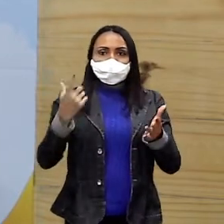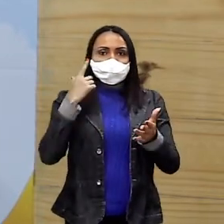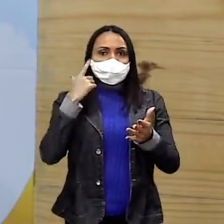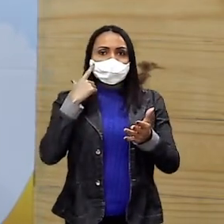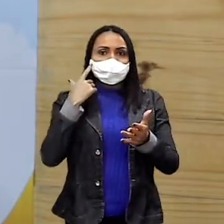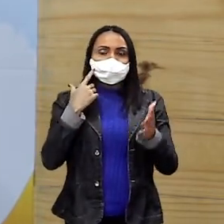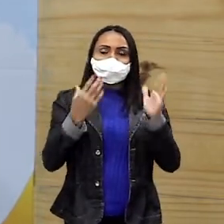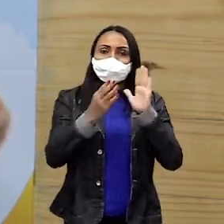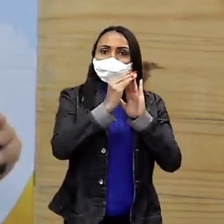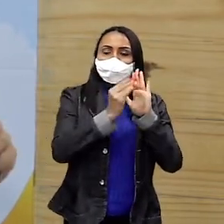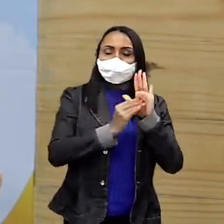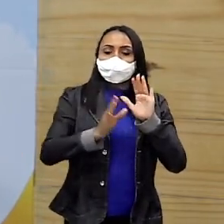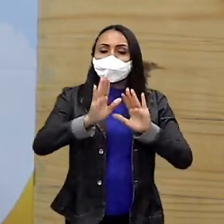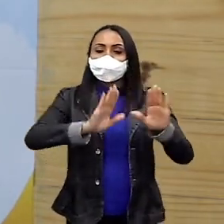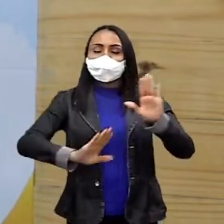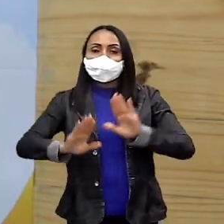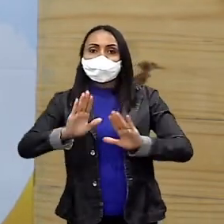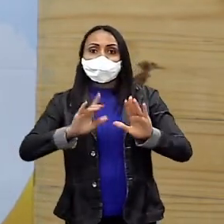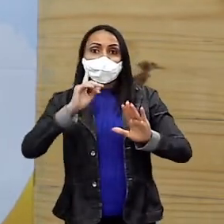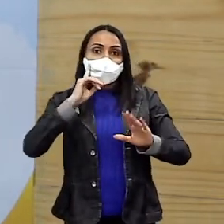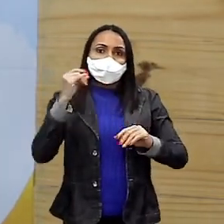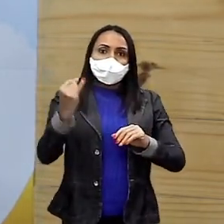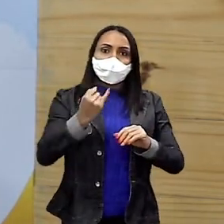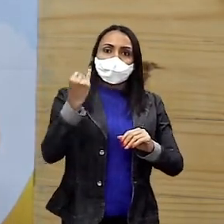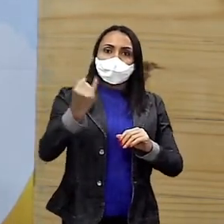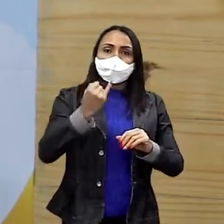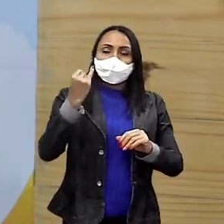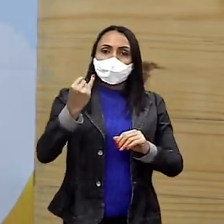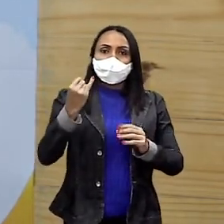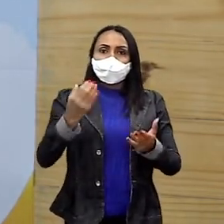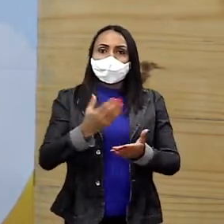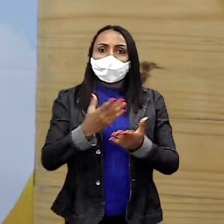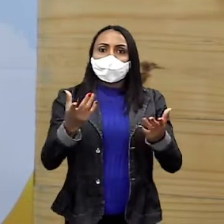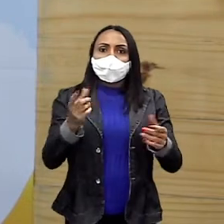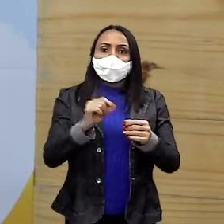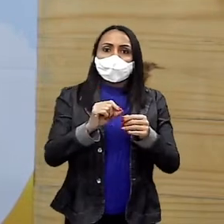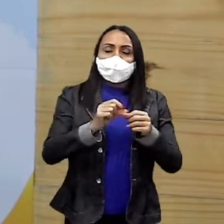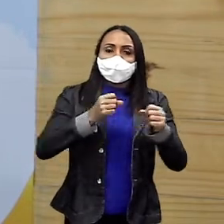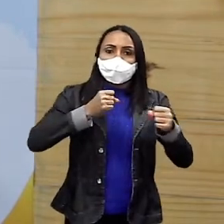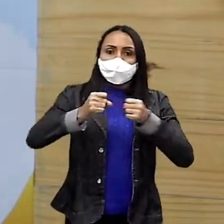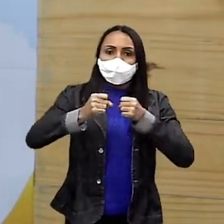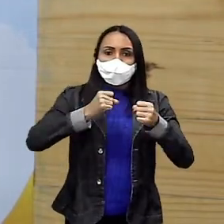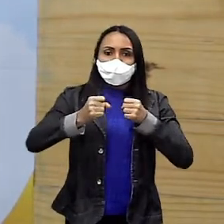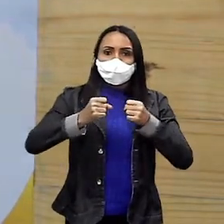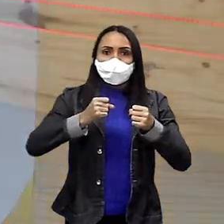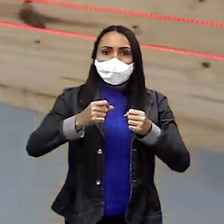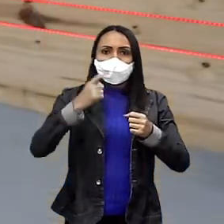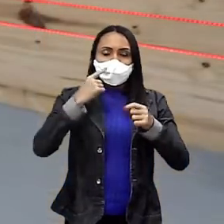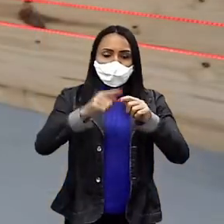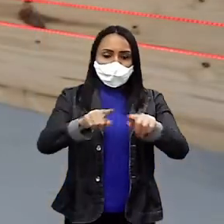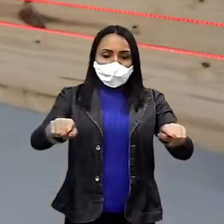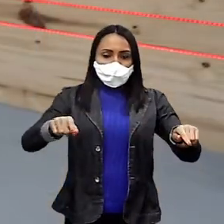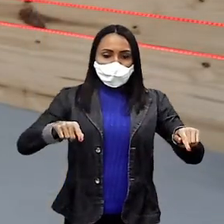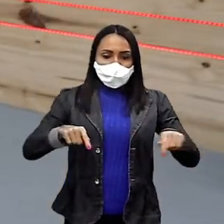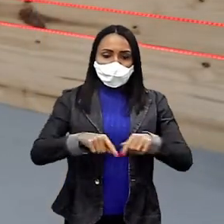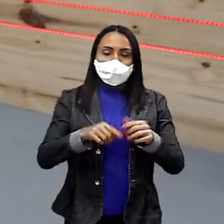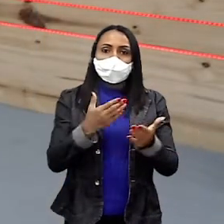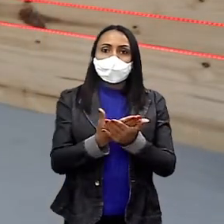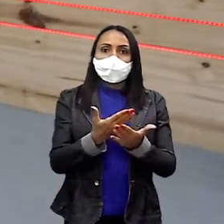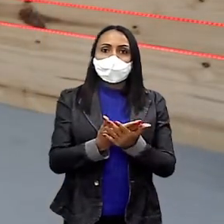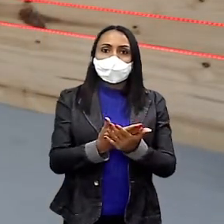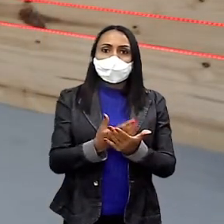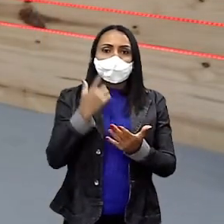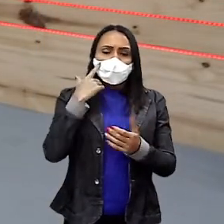modalidades, os cuidados. É importante simular, fazer uma entrevista em sala de aula, para